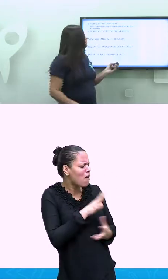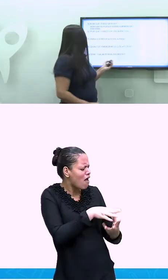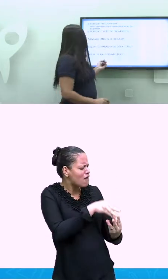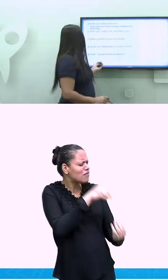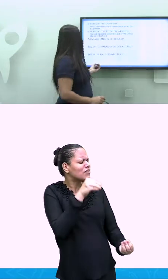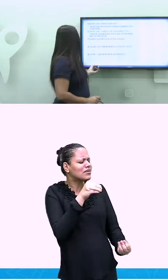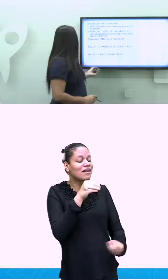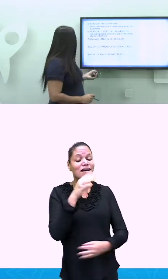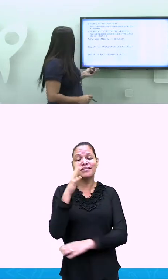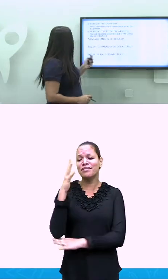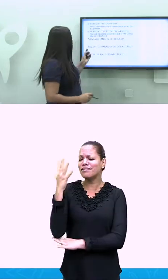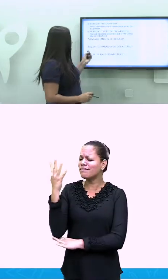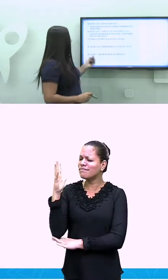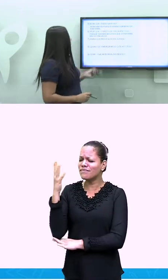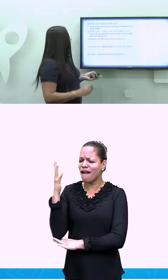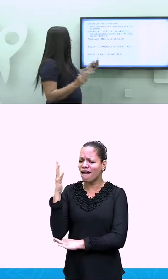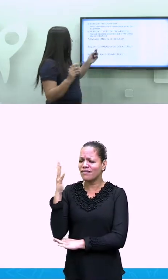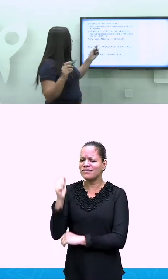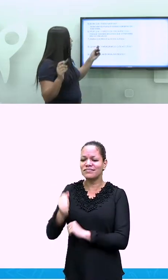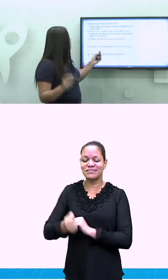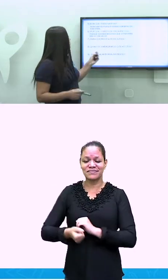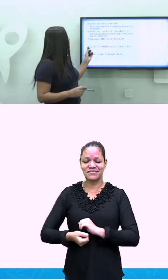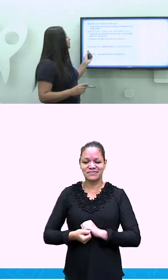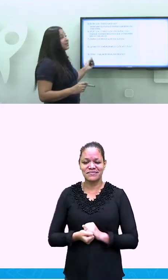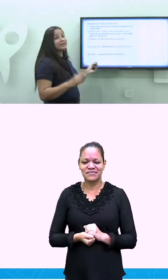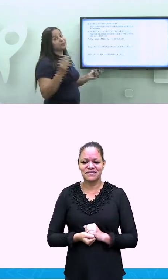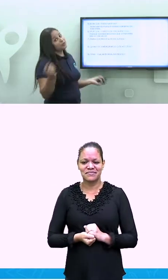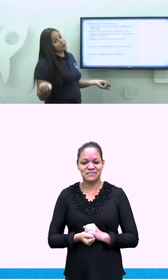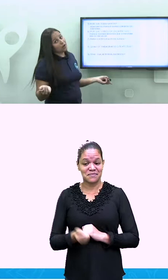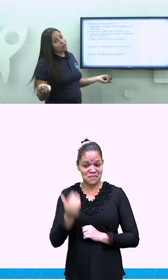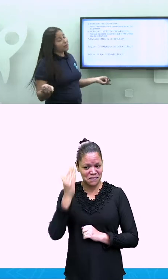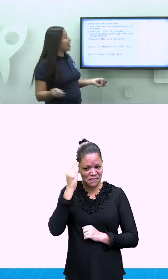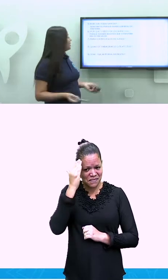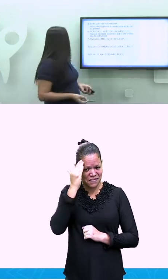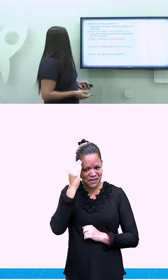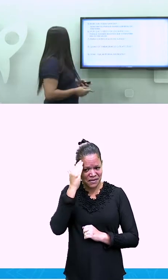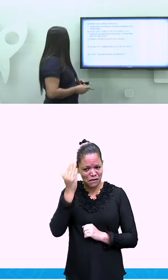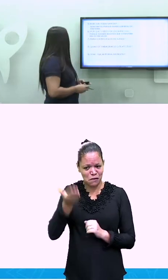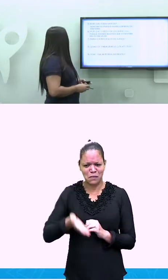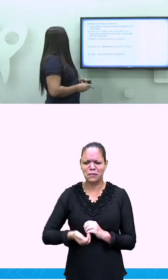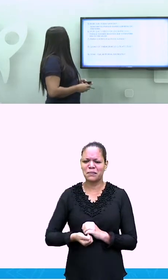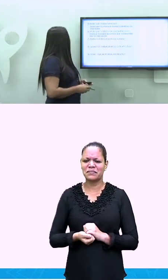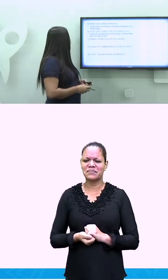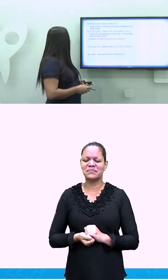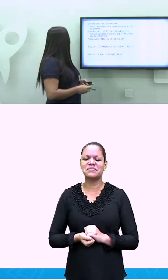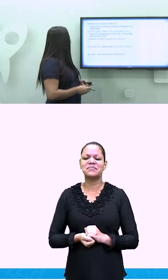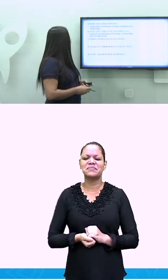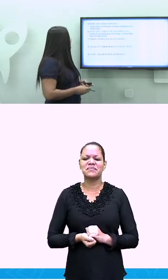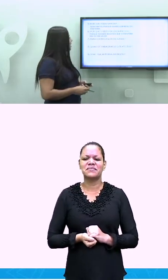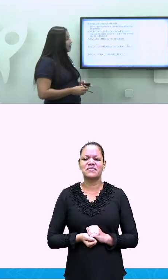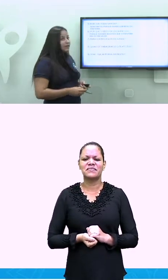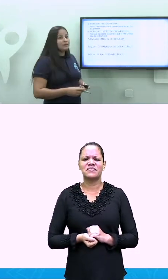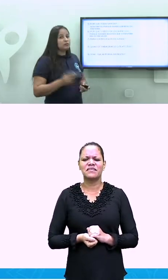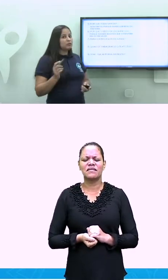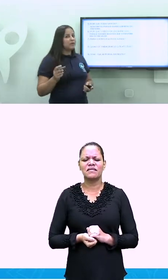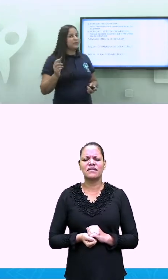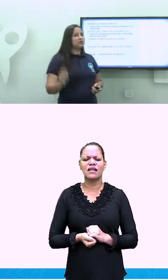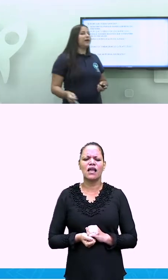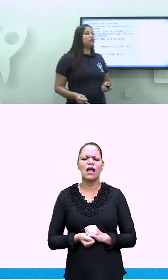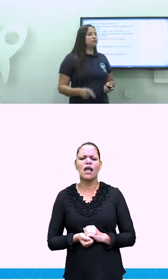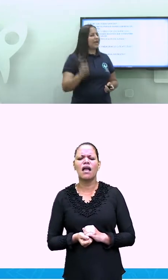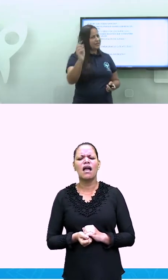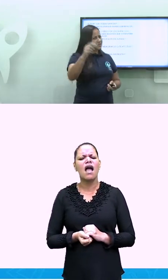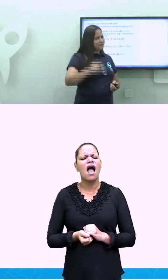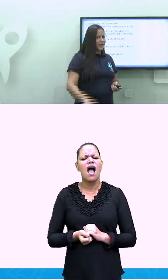batendo na vidraça, né? Porque a sua mãe mostrou que o fantasma era só um galho. Para quem Duda